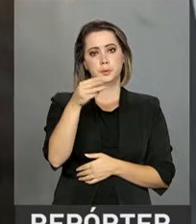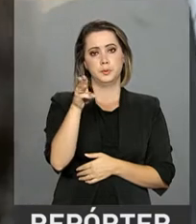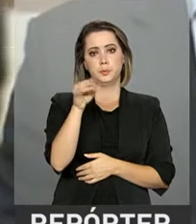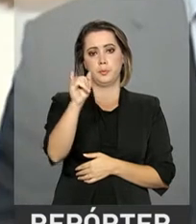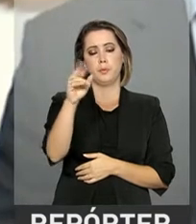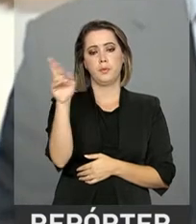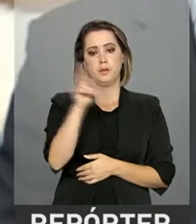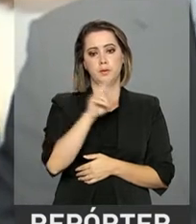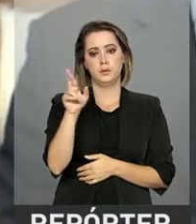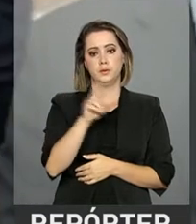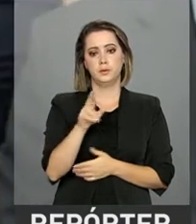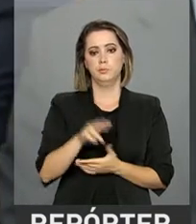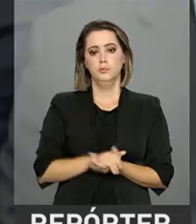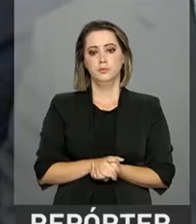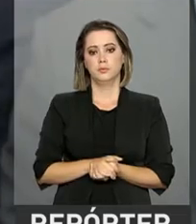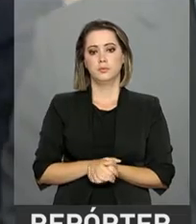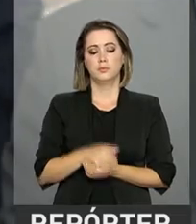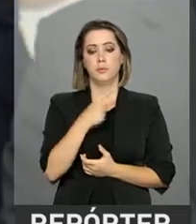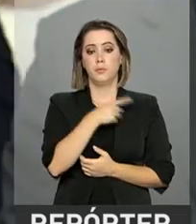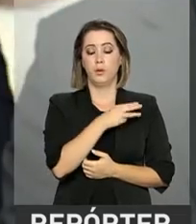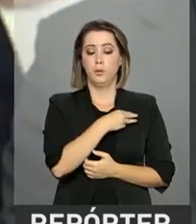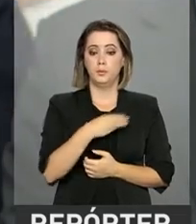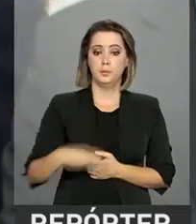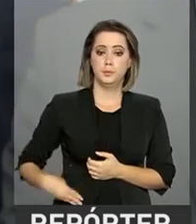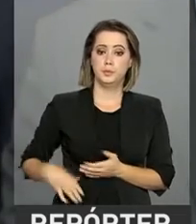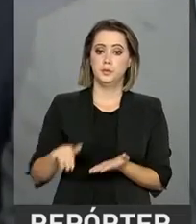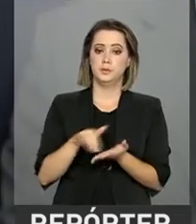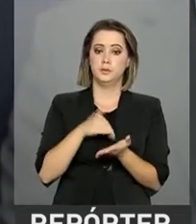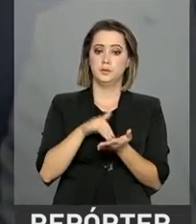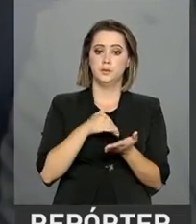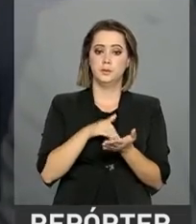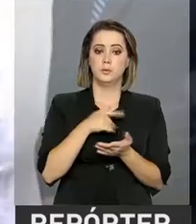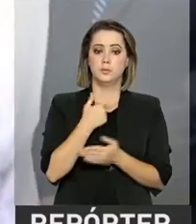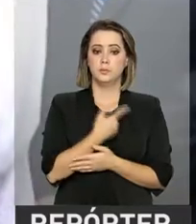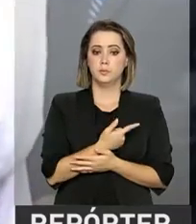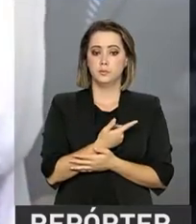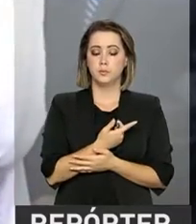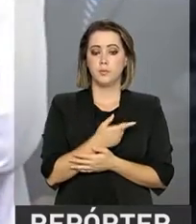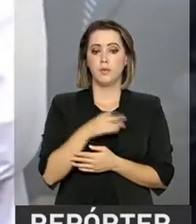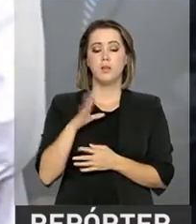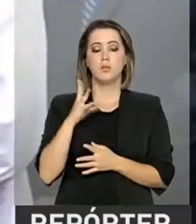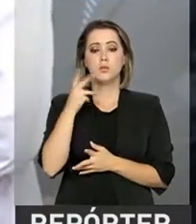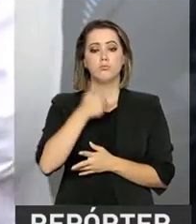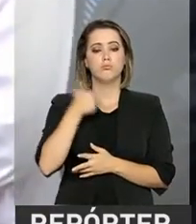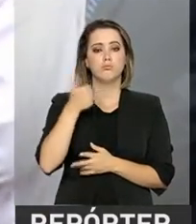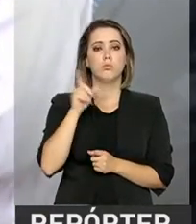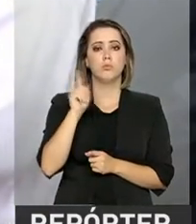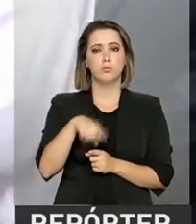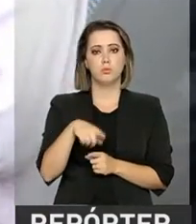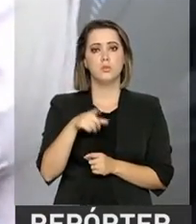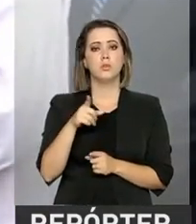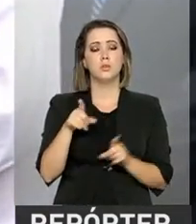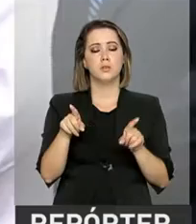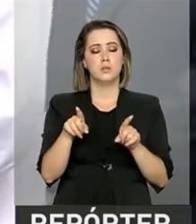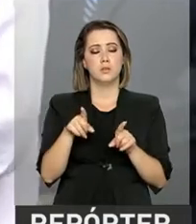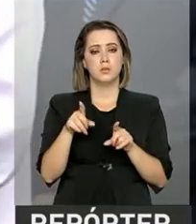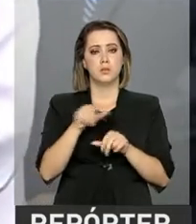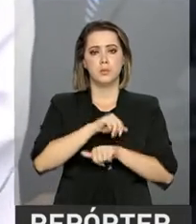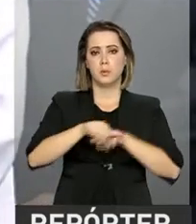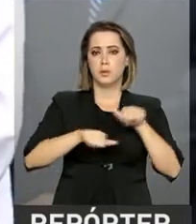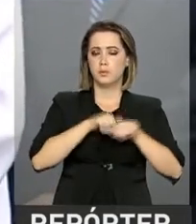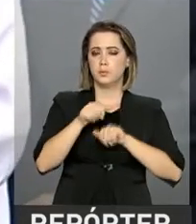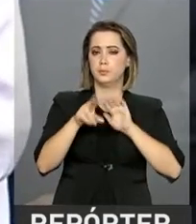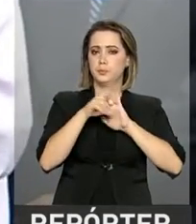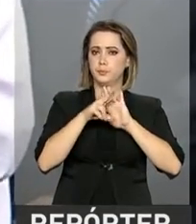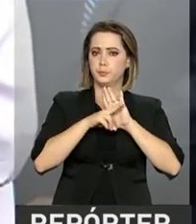R$ 3.720 milhões. Para o ministro da Secretaria-Geral da Presidência da República, Moreira Franco, esse sucesso também é resultado das mudanças feitas pelo